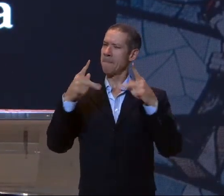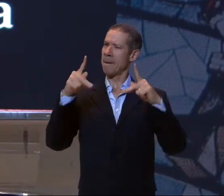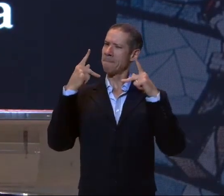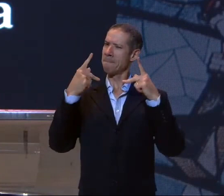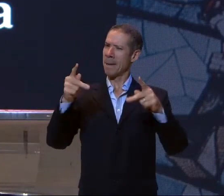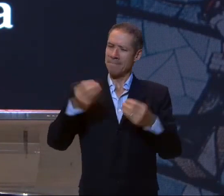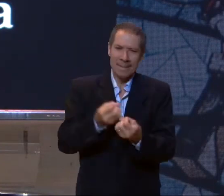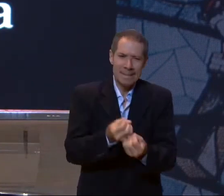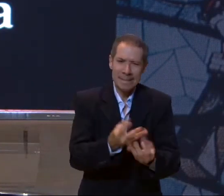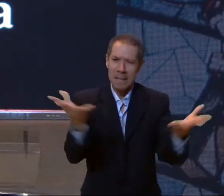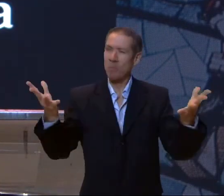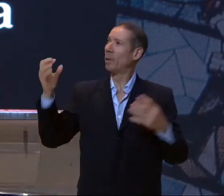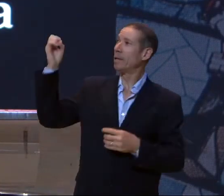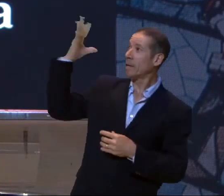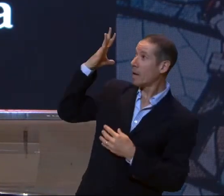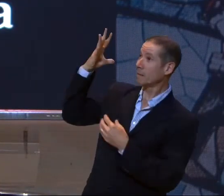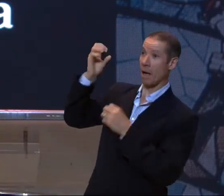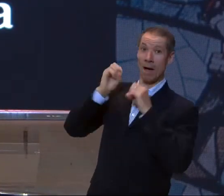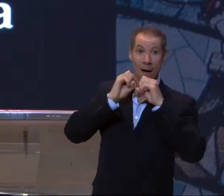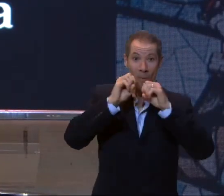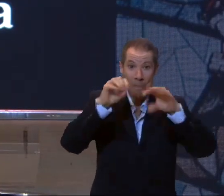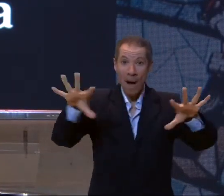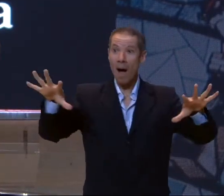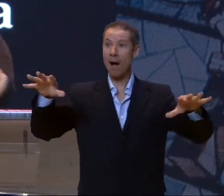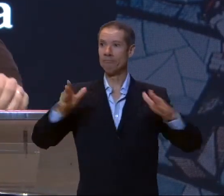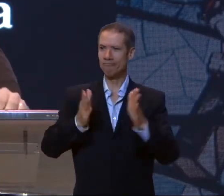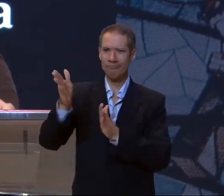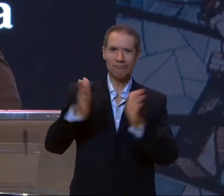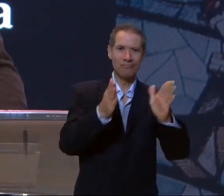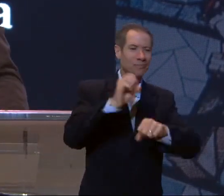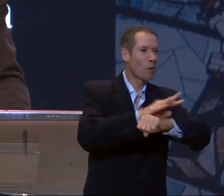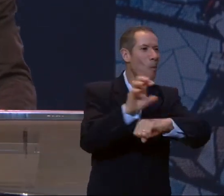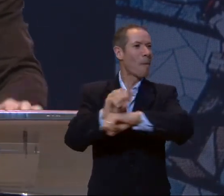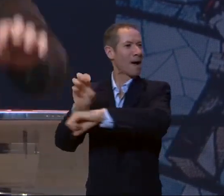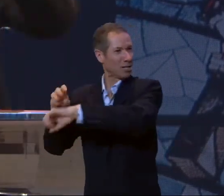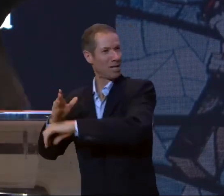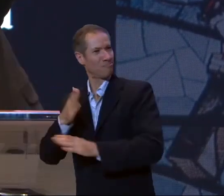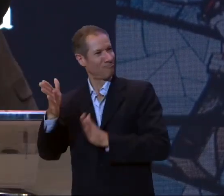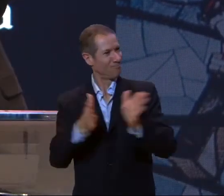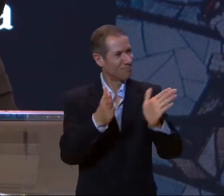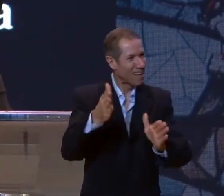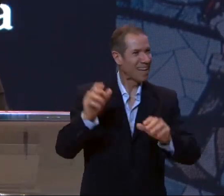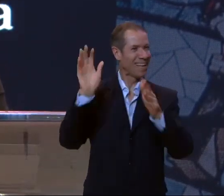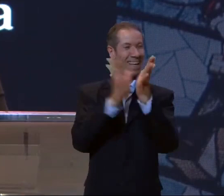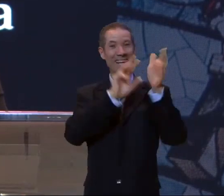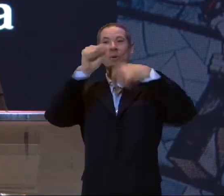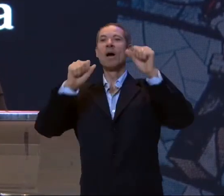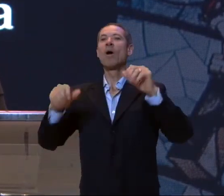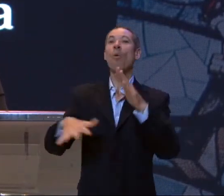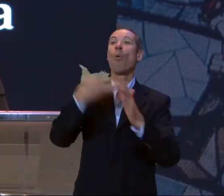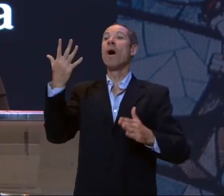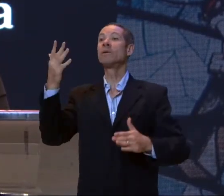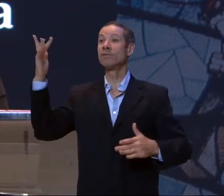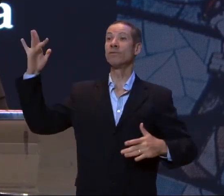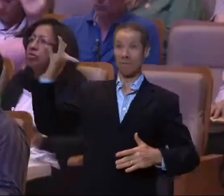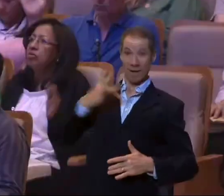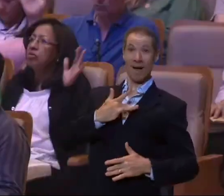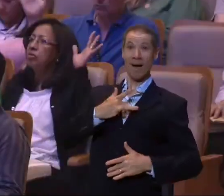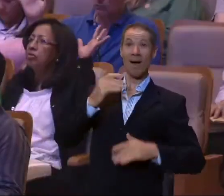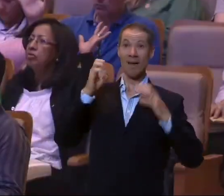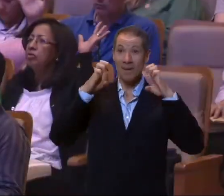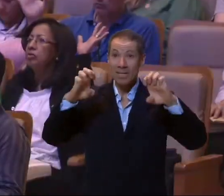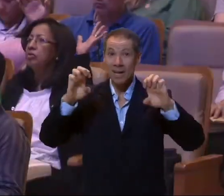e distribui graça e paz por onde você passa. Aleluia! Quantos aqui foram alcançados por esse Evangelho